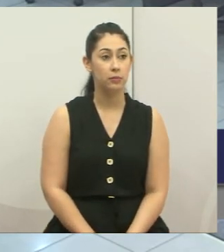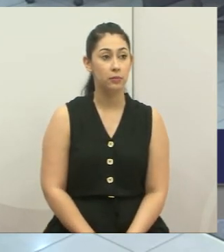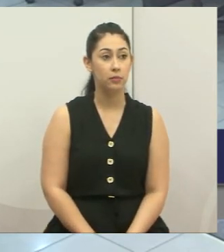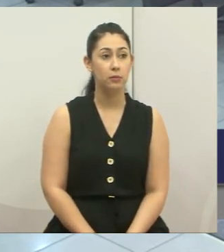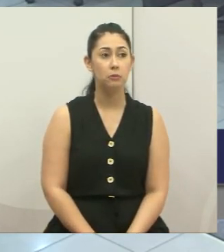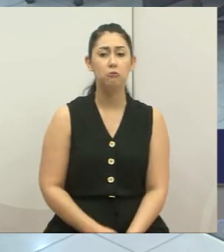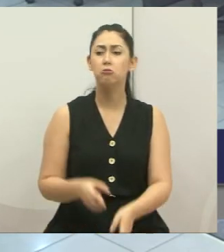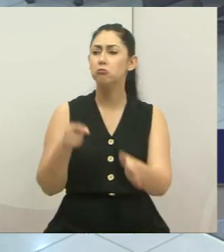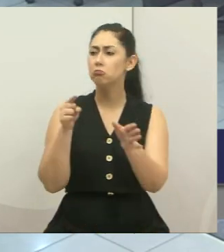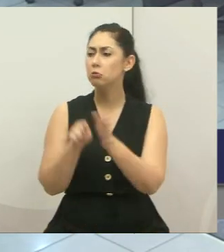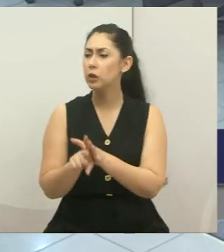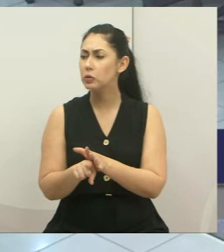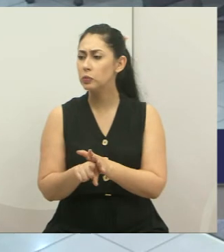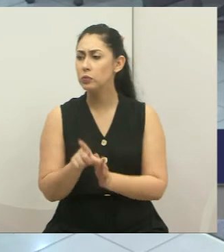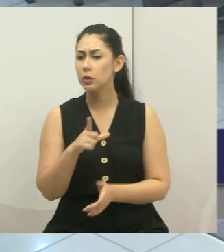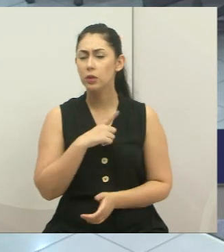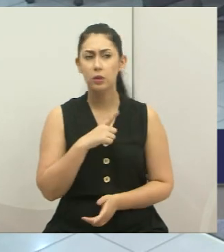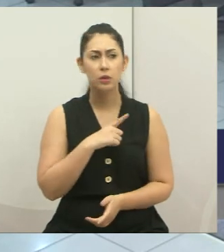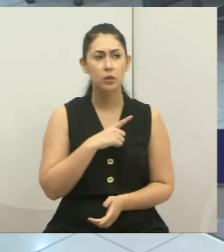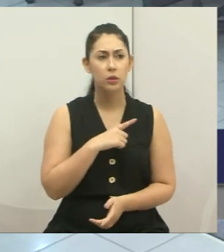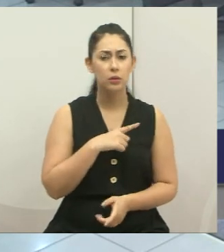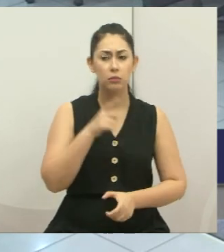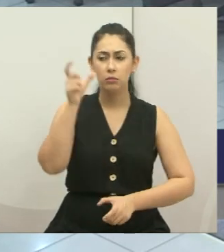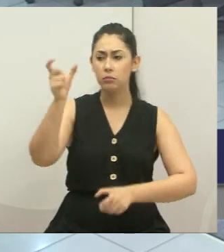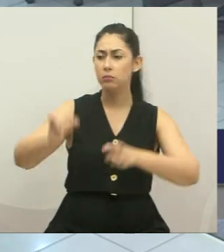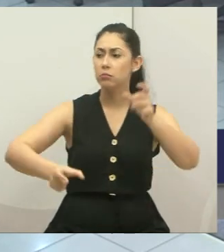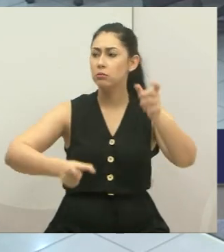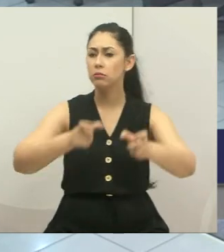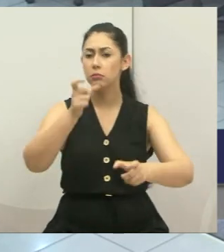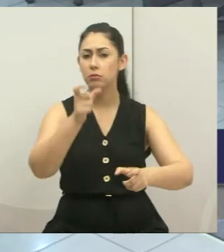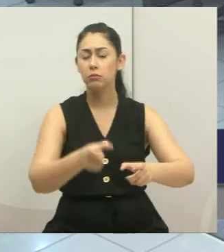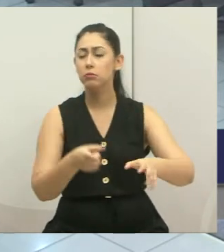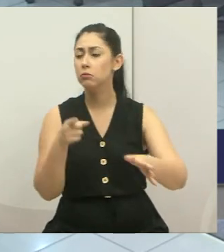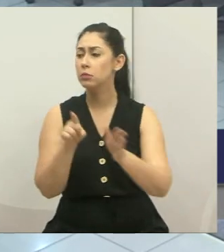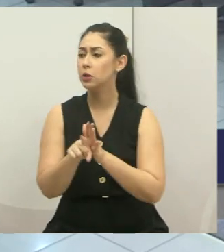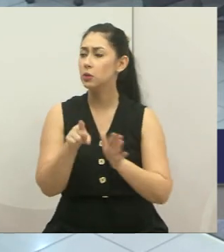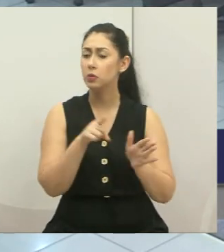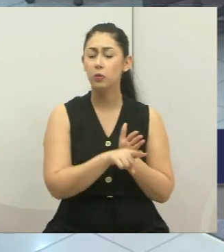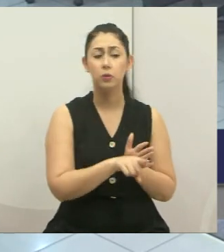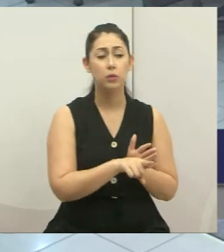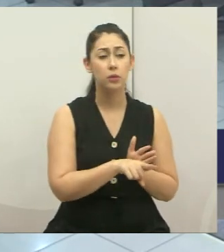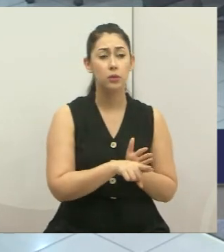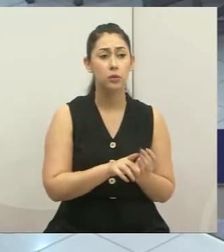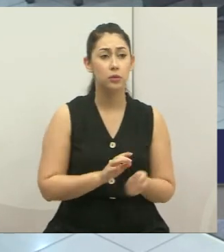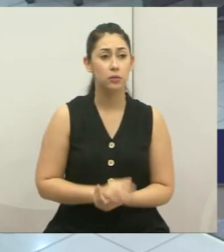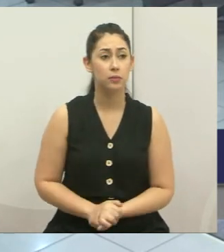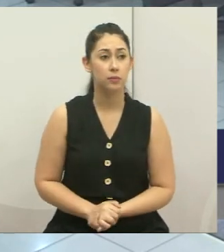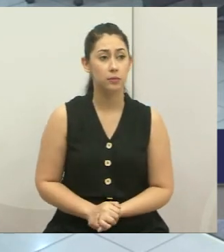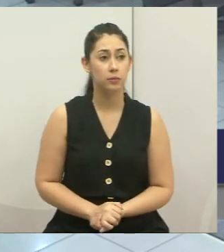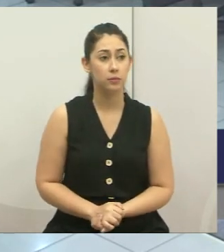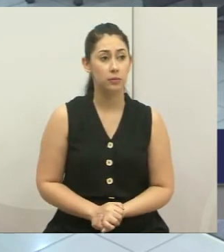Temos mais alguma manifestação online, presencial dos presentes?